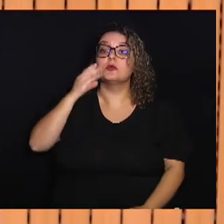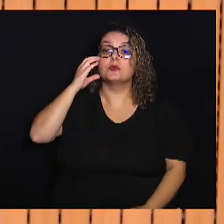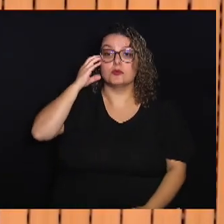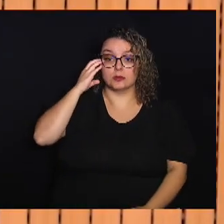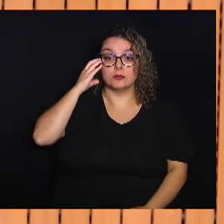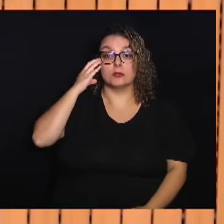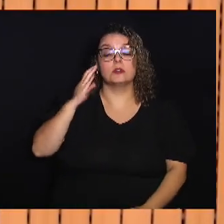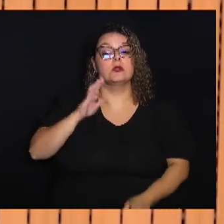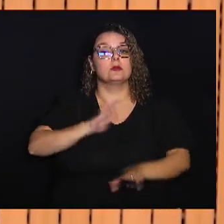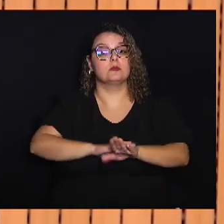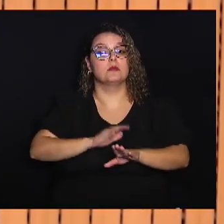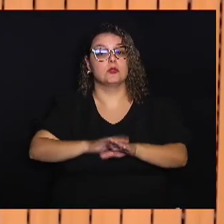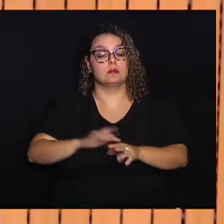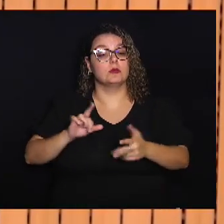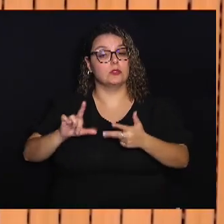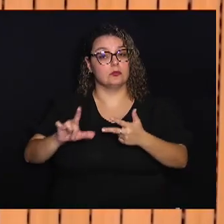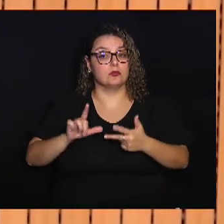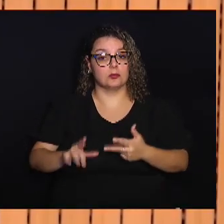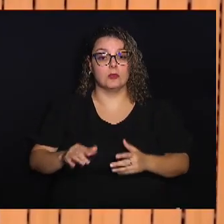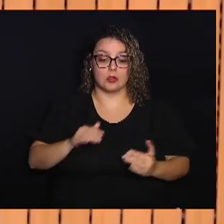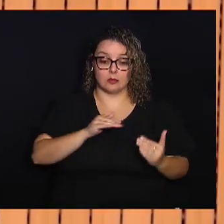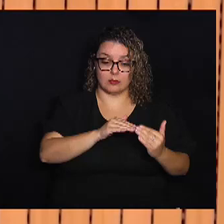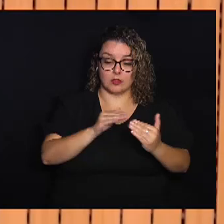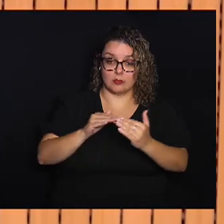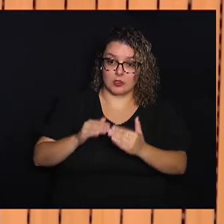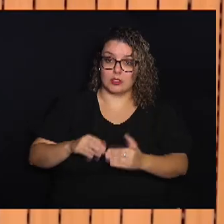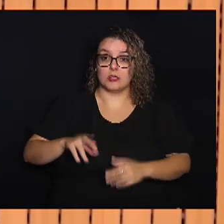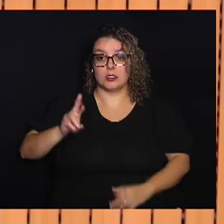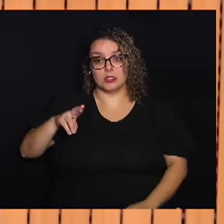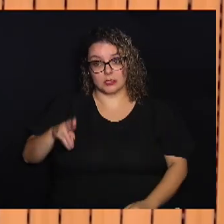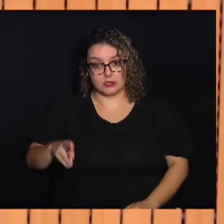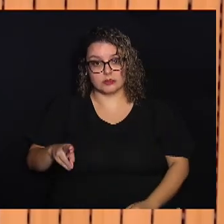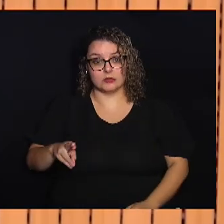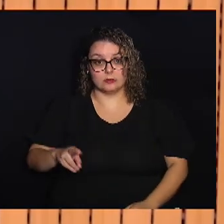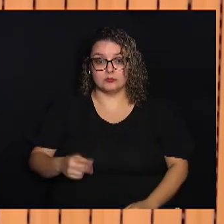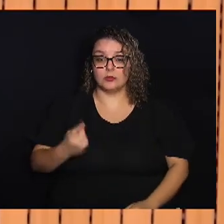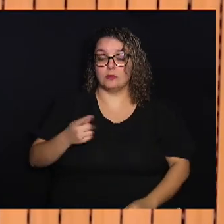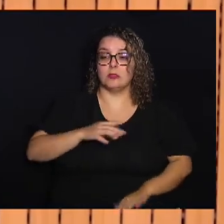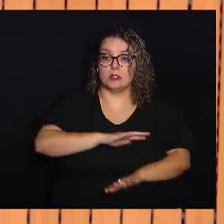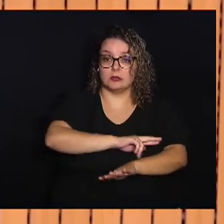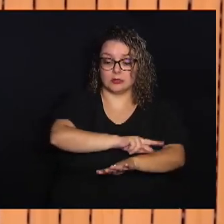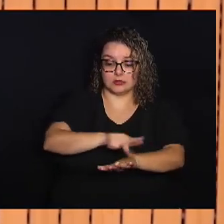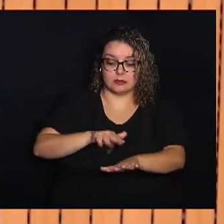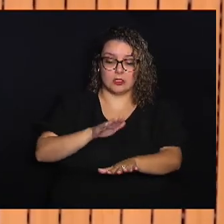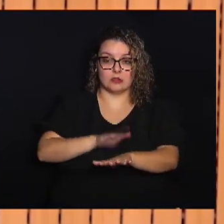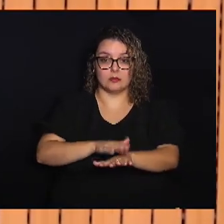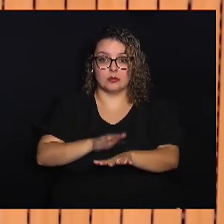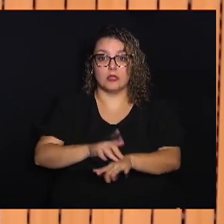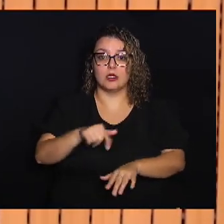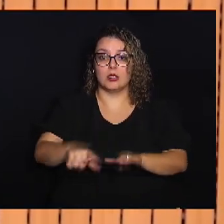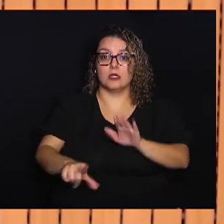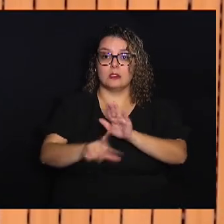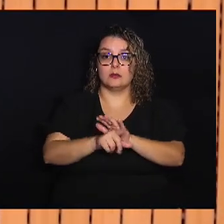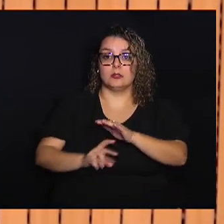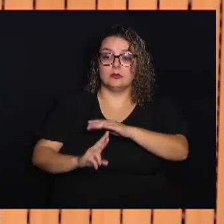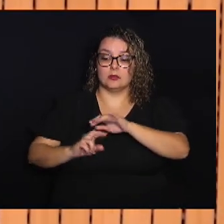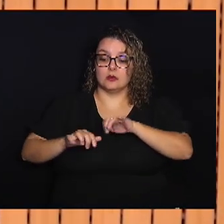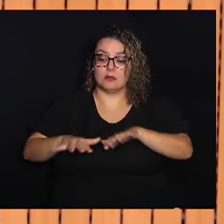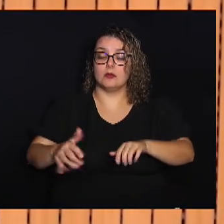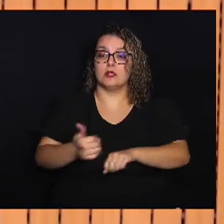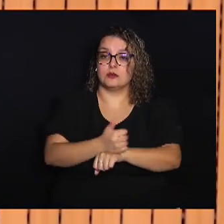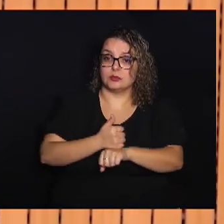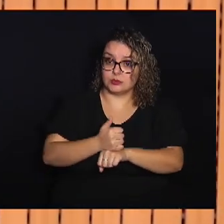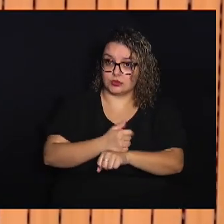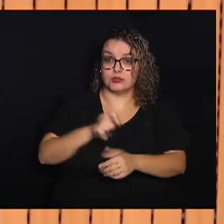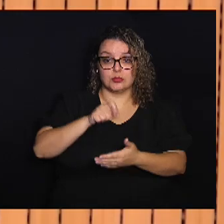tem atuado no Legislativo em favor da causa. Uma dessas atuações, por exemplo, é a Lei da Feira das Profissões,